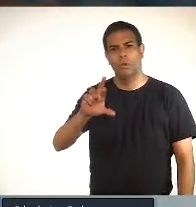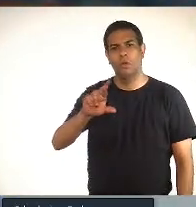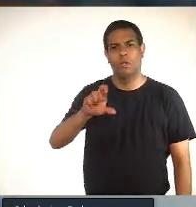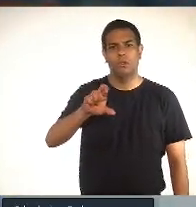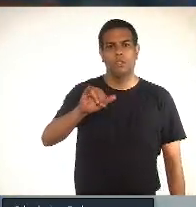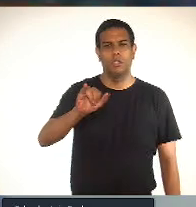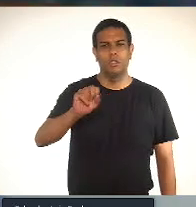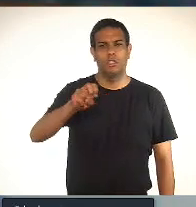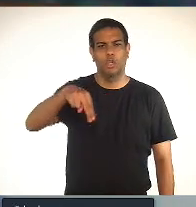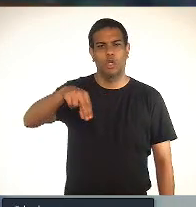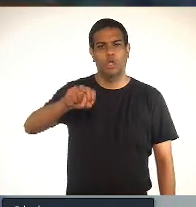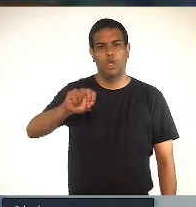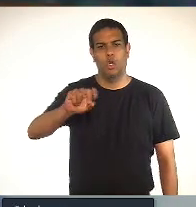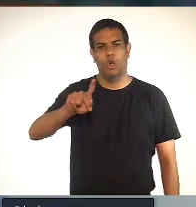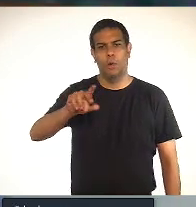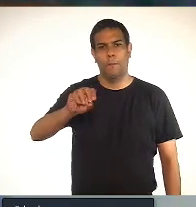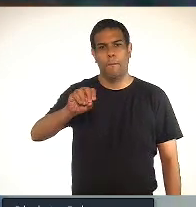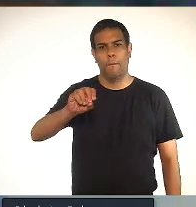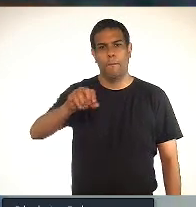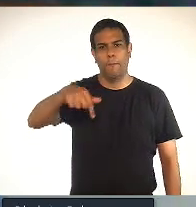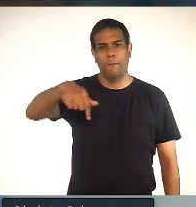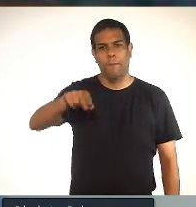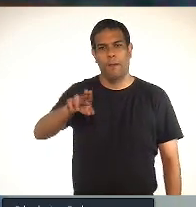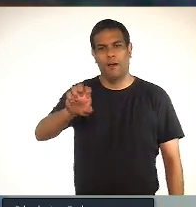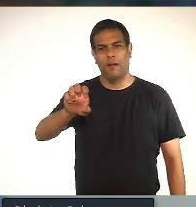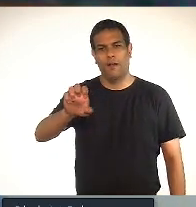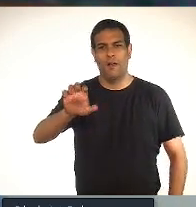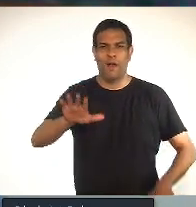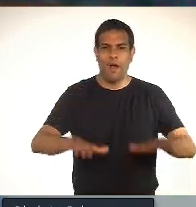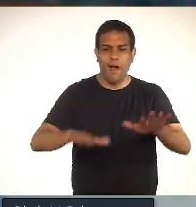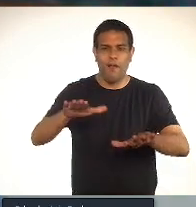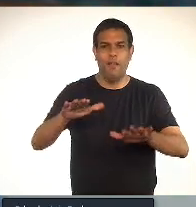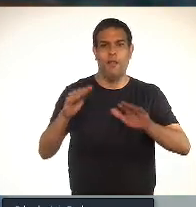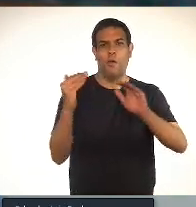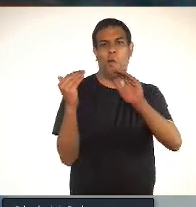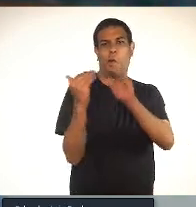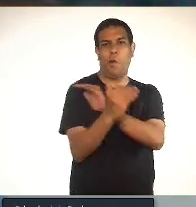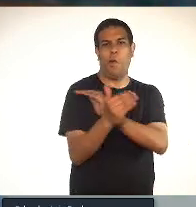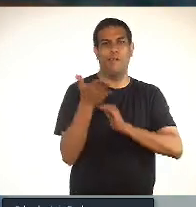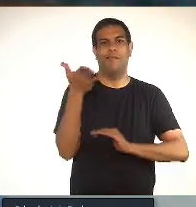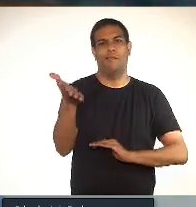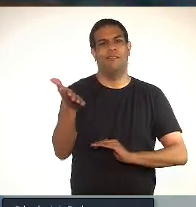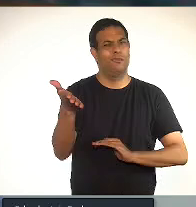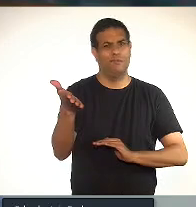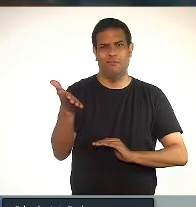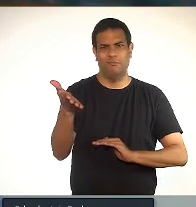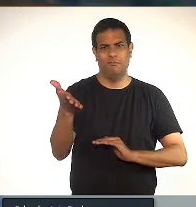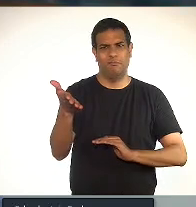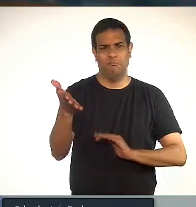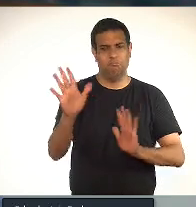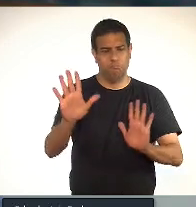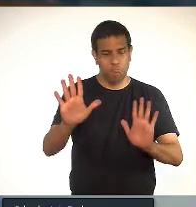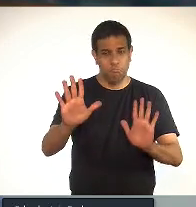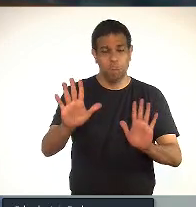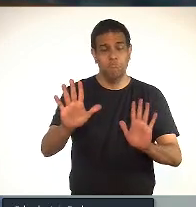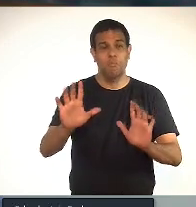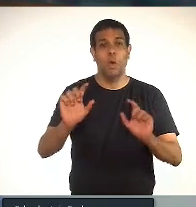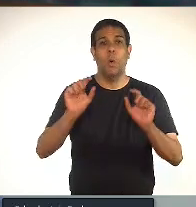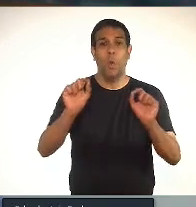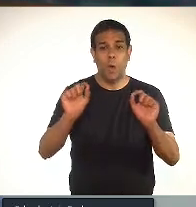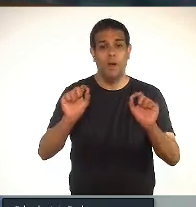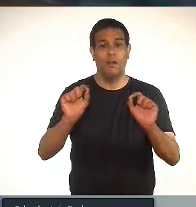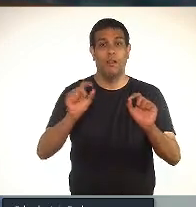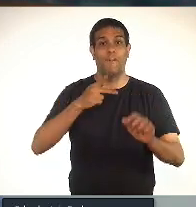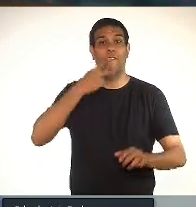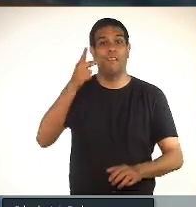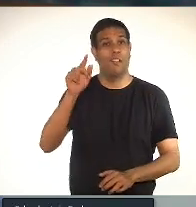porque, apesar de eu ter algumas divergências não muito profundas em relação à